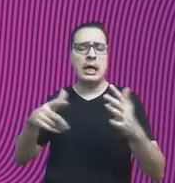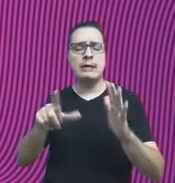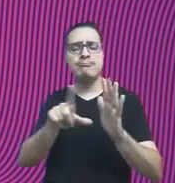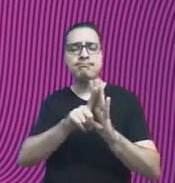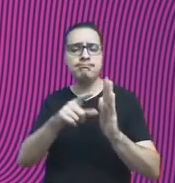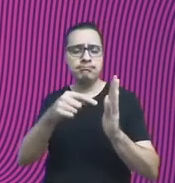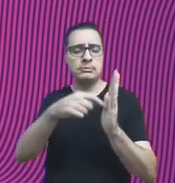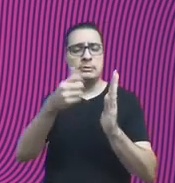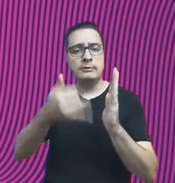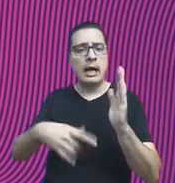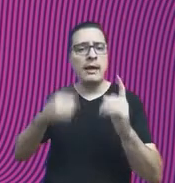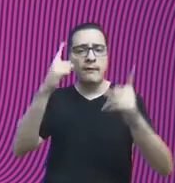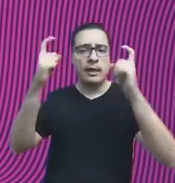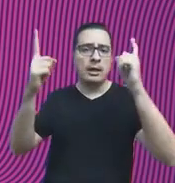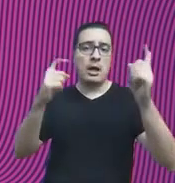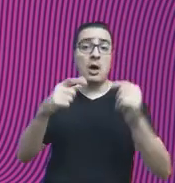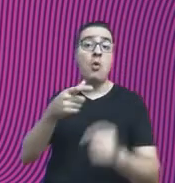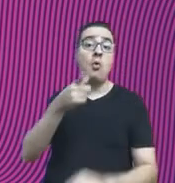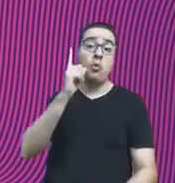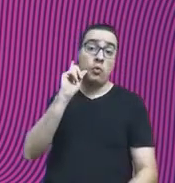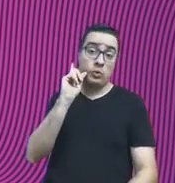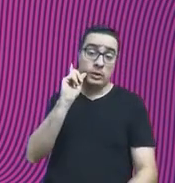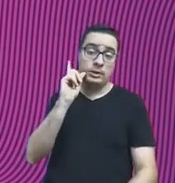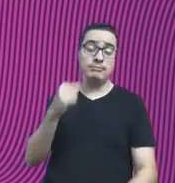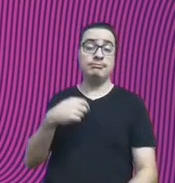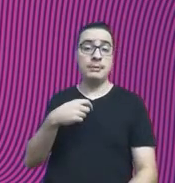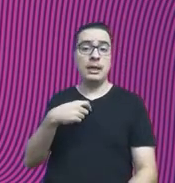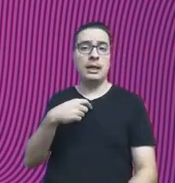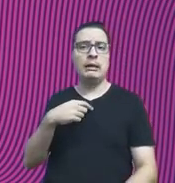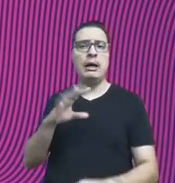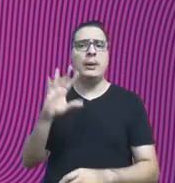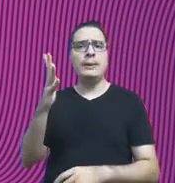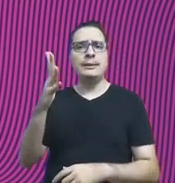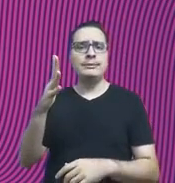vamos... Né? Ontem mesmo, tragédia,